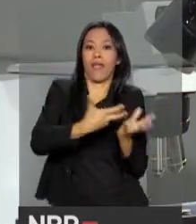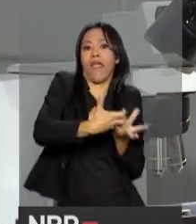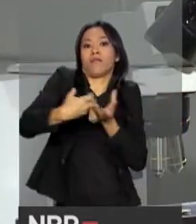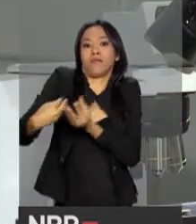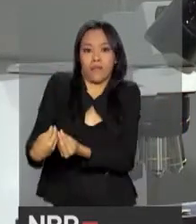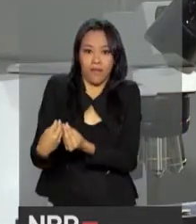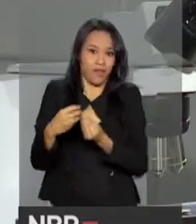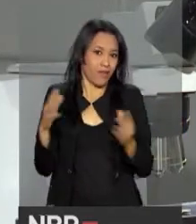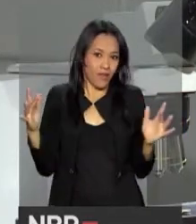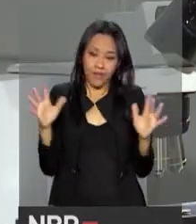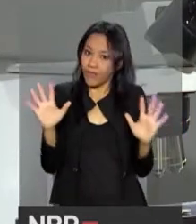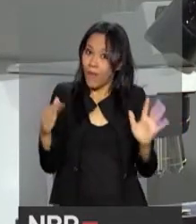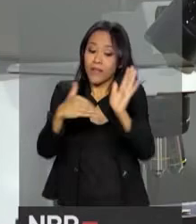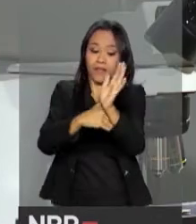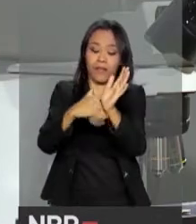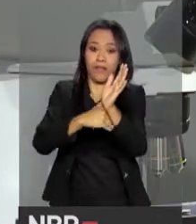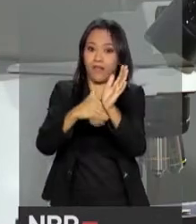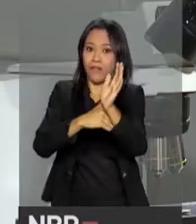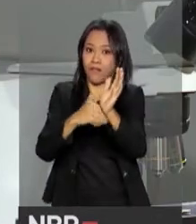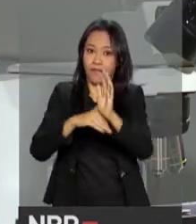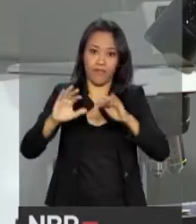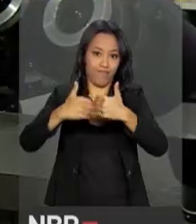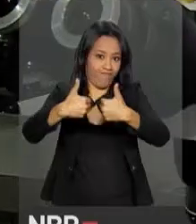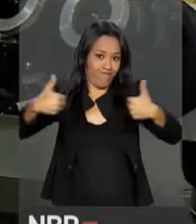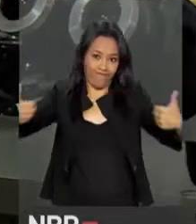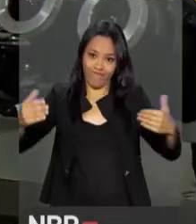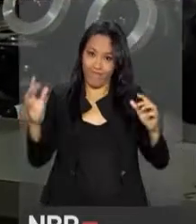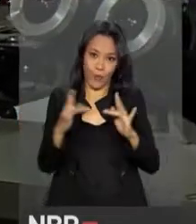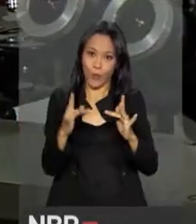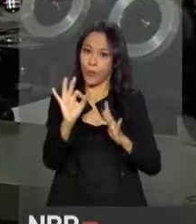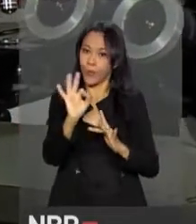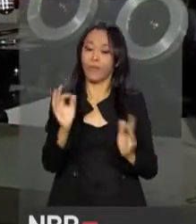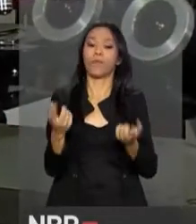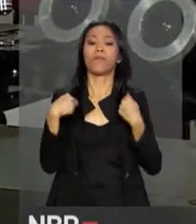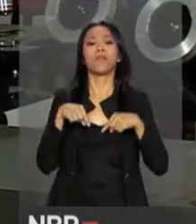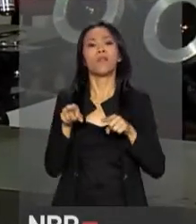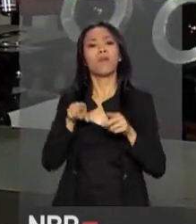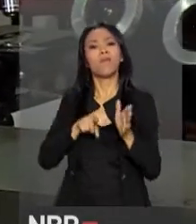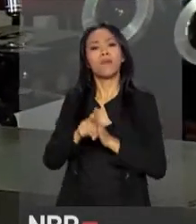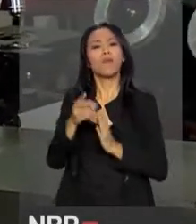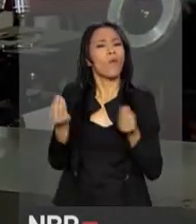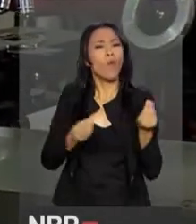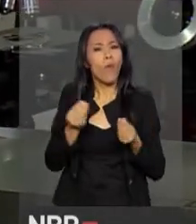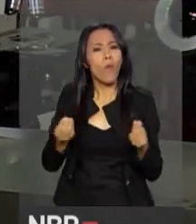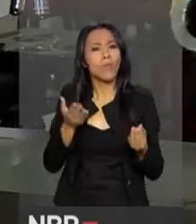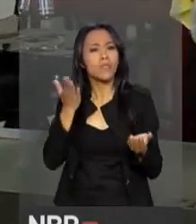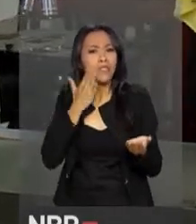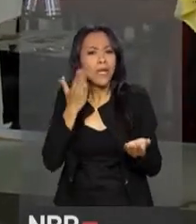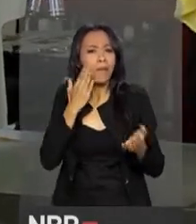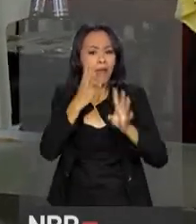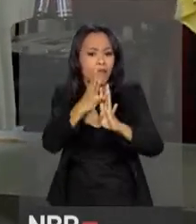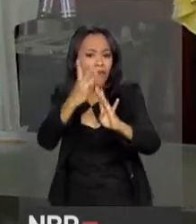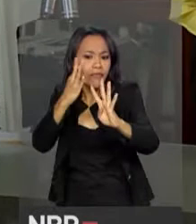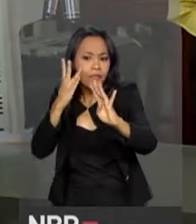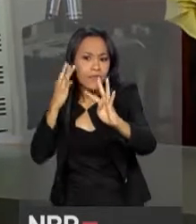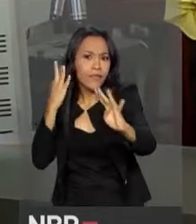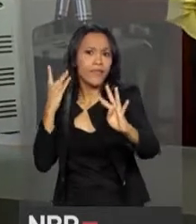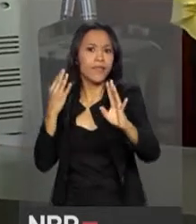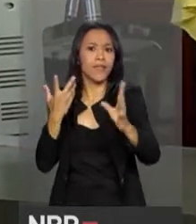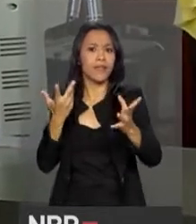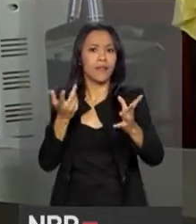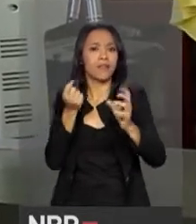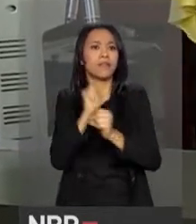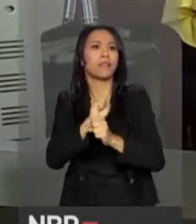e um objetivo é a proteção de ambas as partes e como é possível acompanhar o andamento da fila de transplantes né do